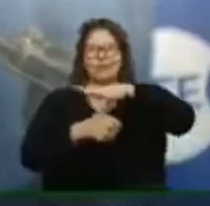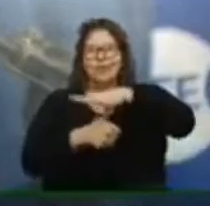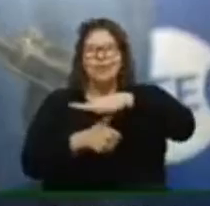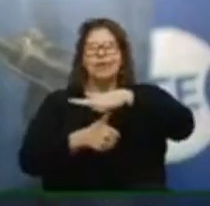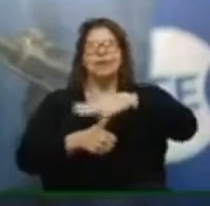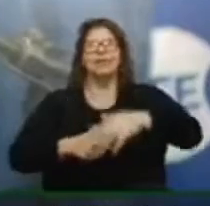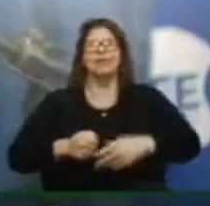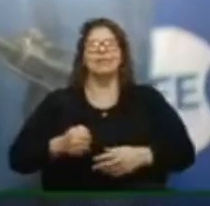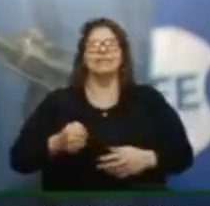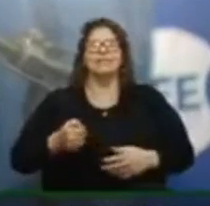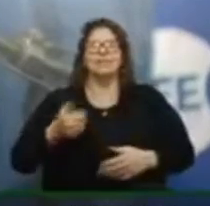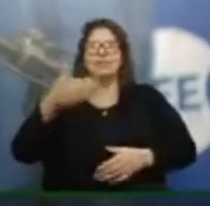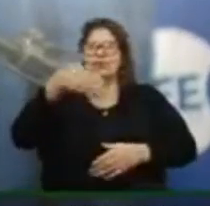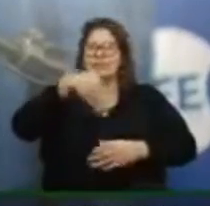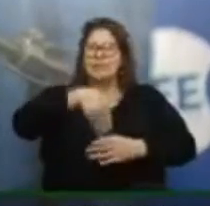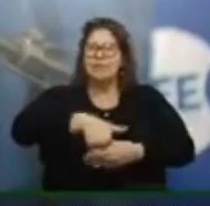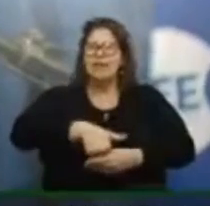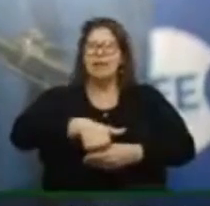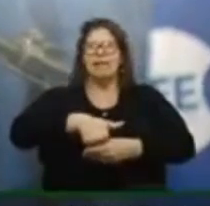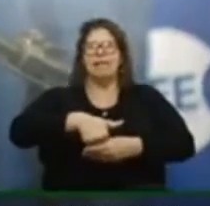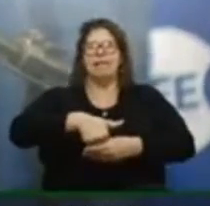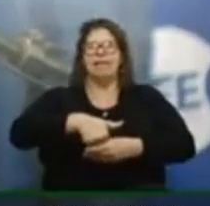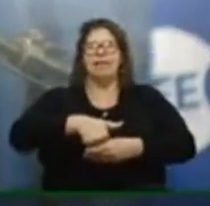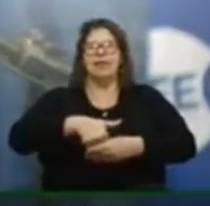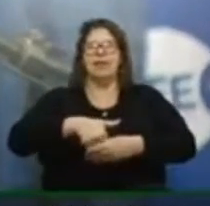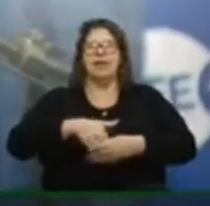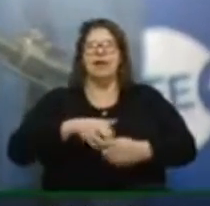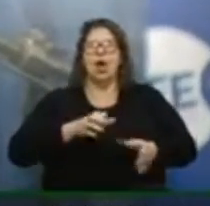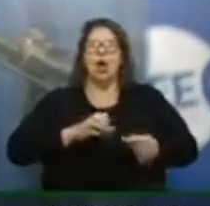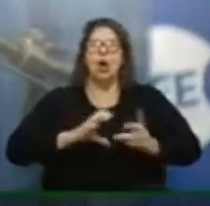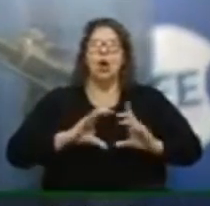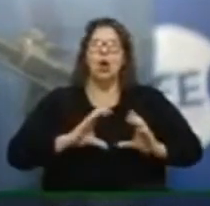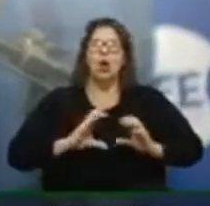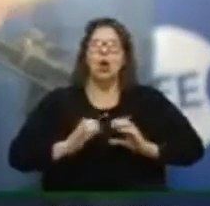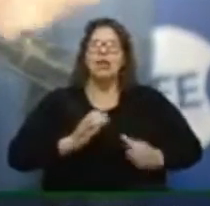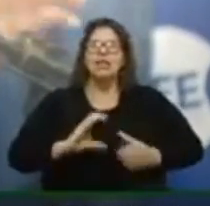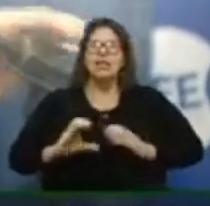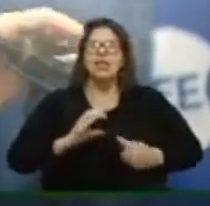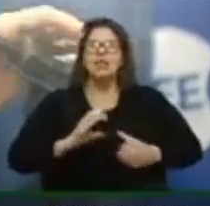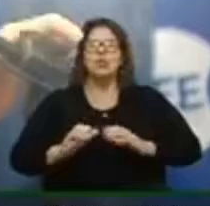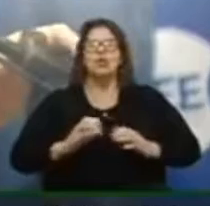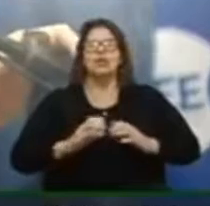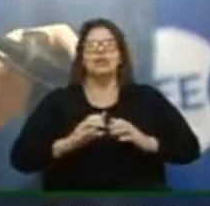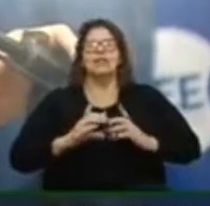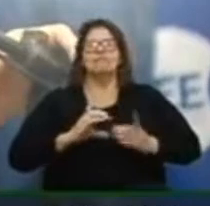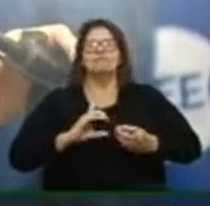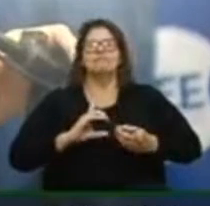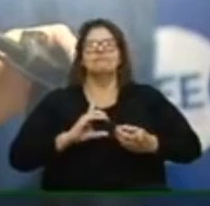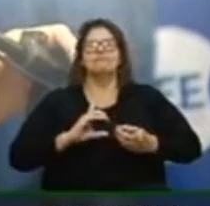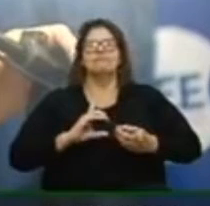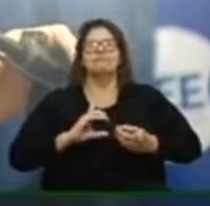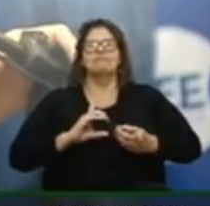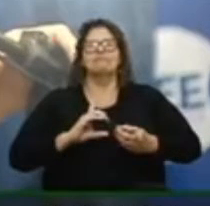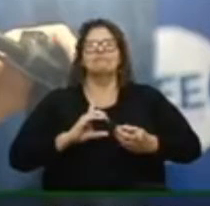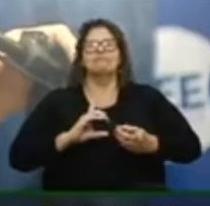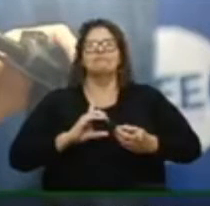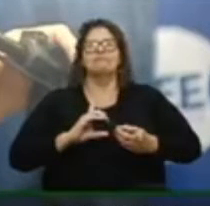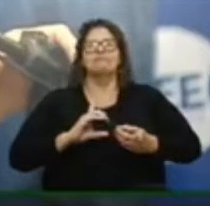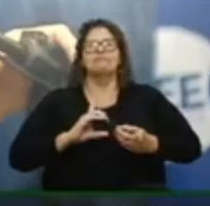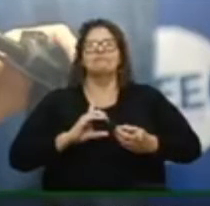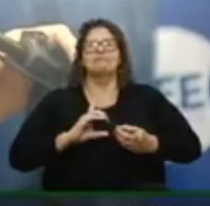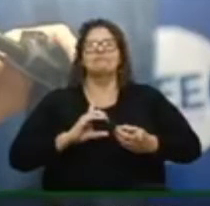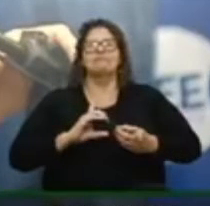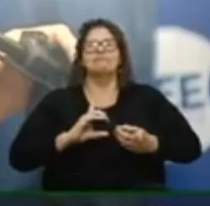poder eleger os coordenadores regionais para ter autonomia para definição dos cursos e